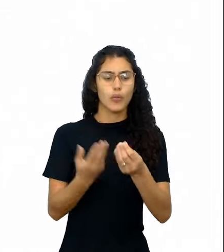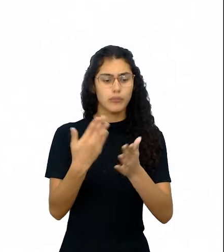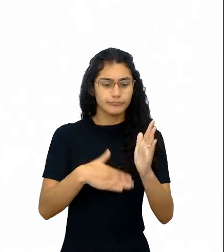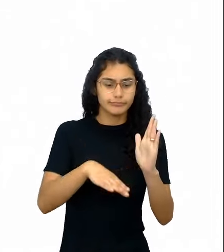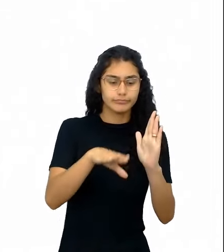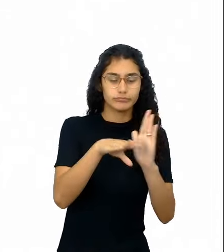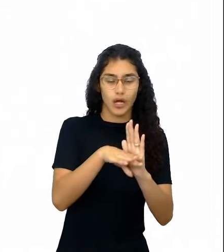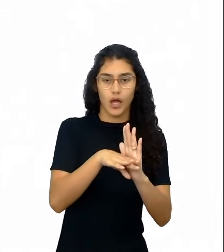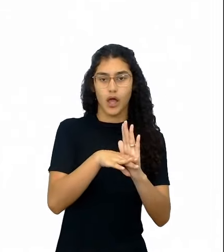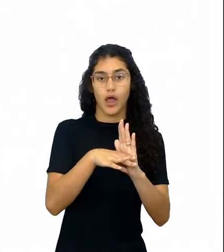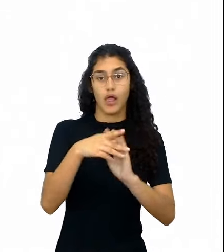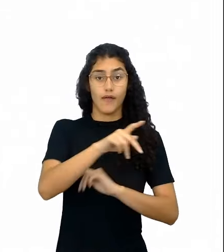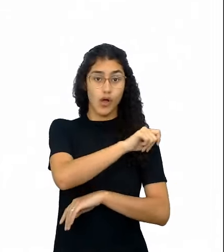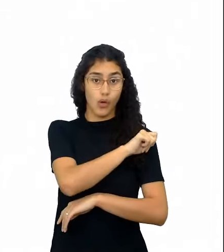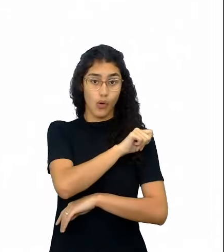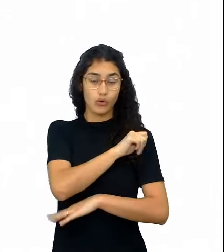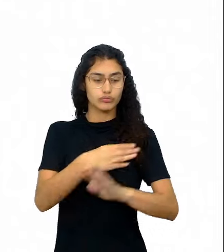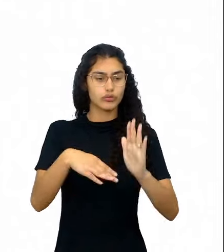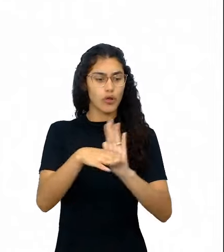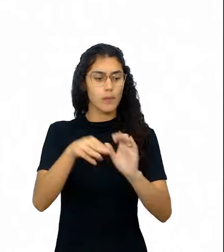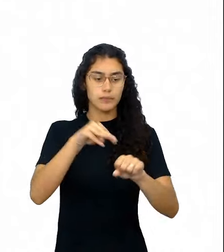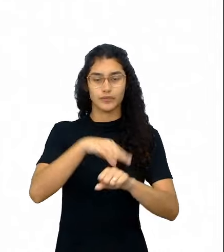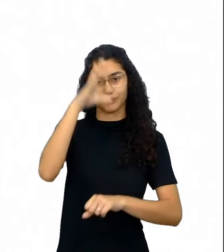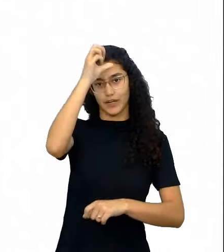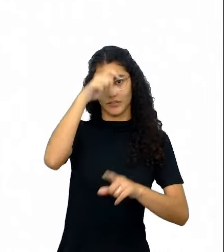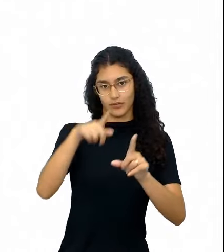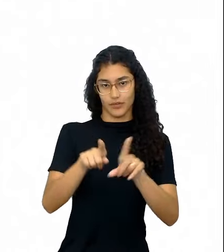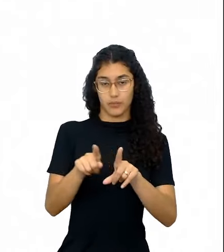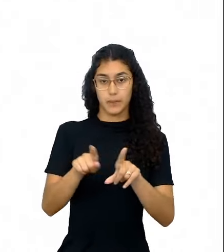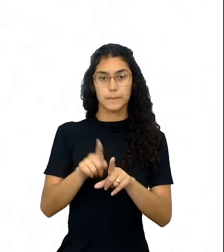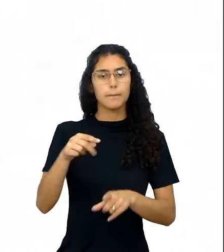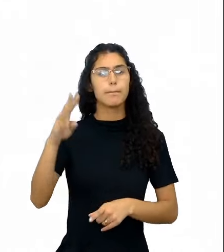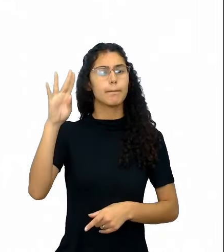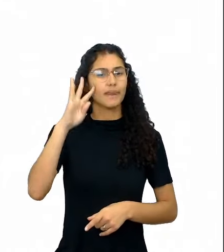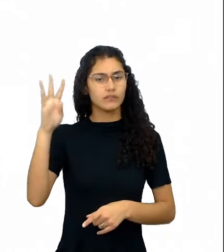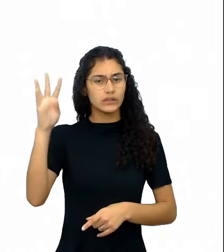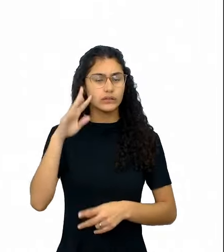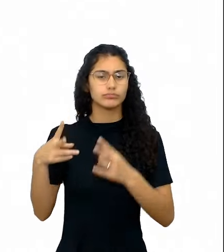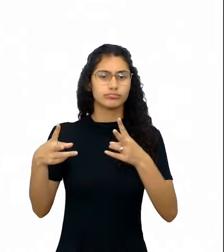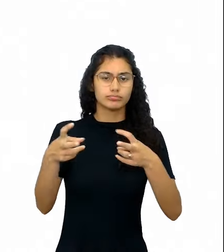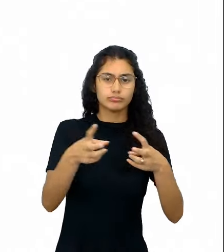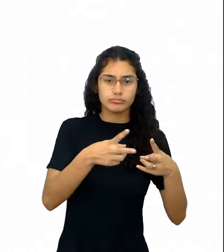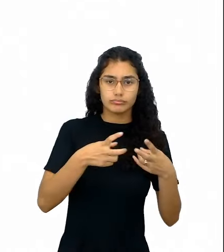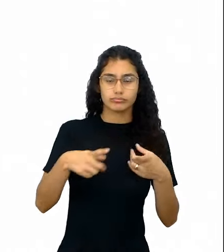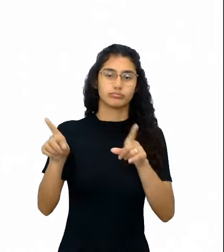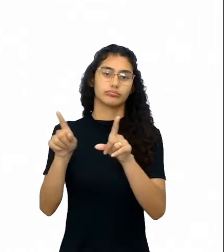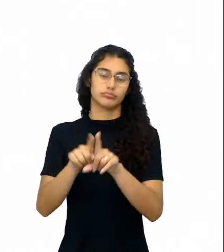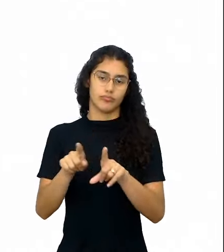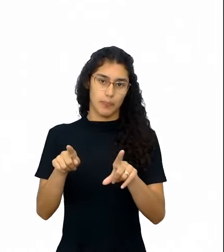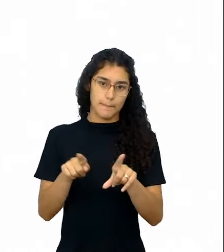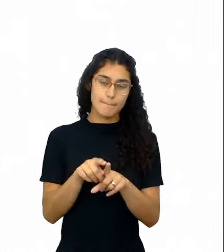até você, aquilo é um momento de aprendizado, né? Então, é um momento de reflexão, de análise,